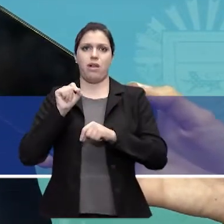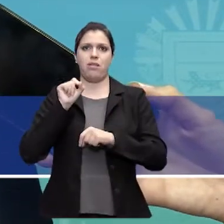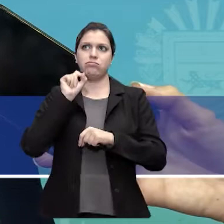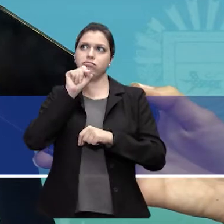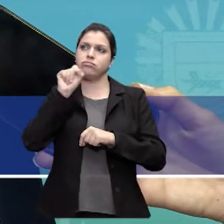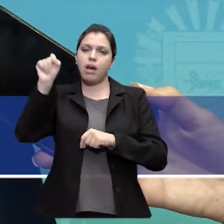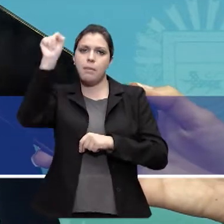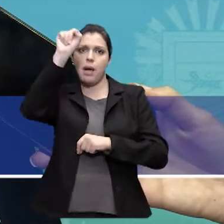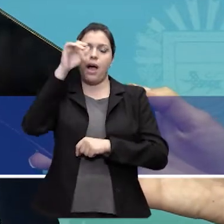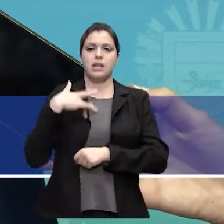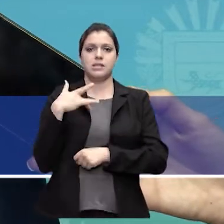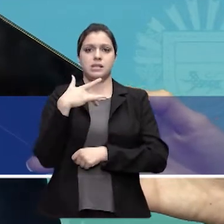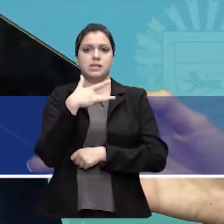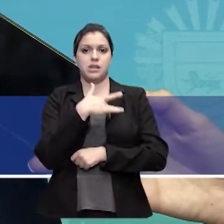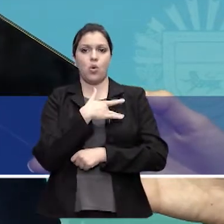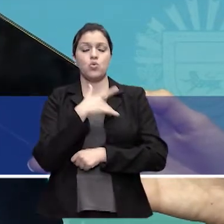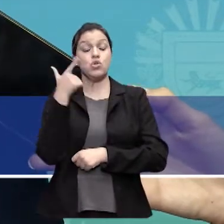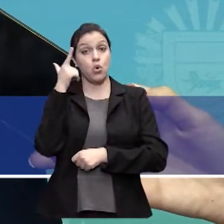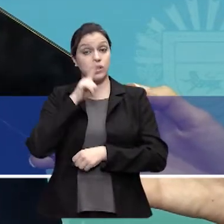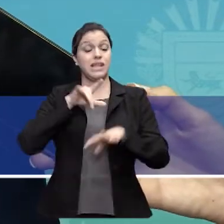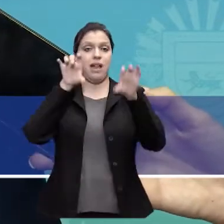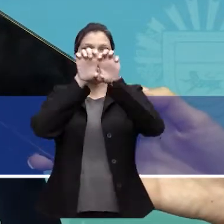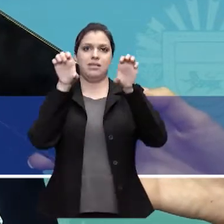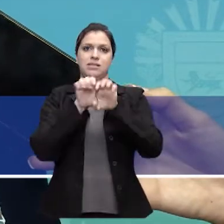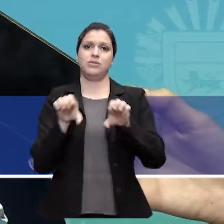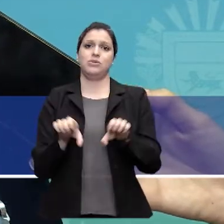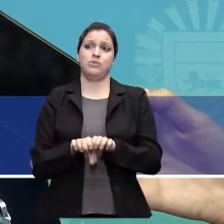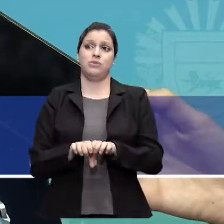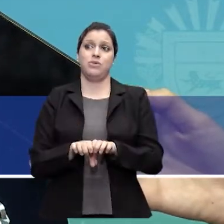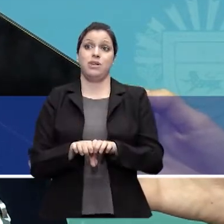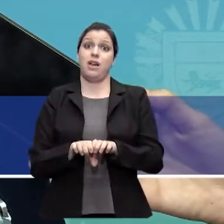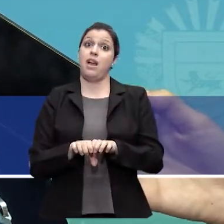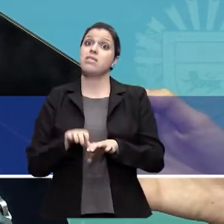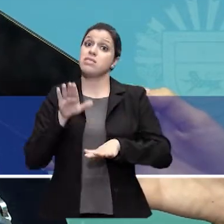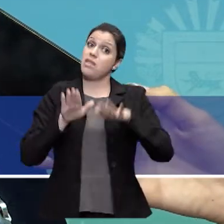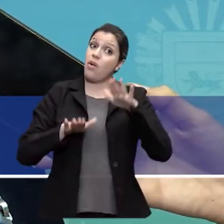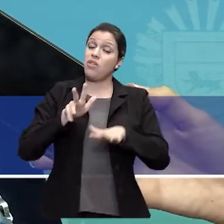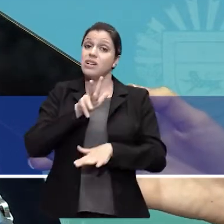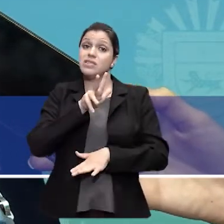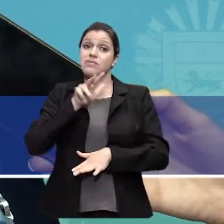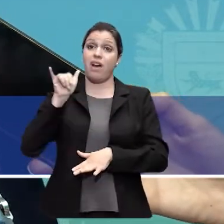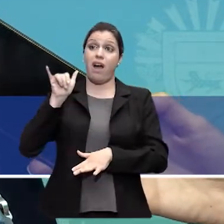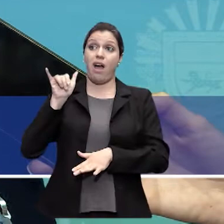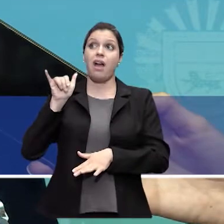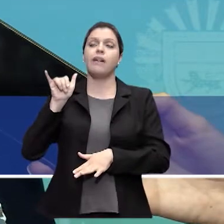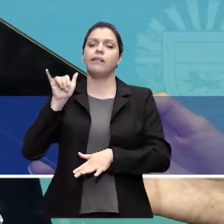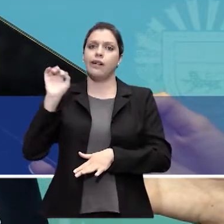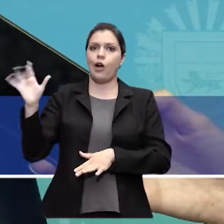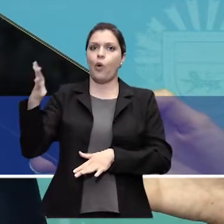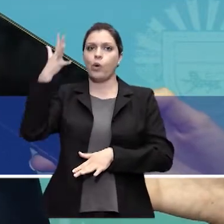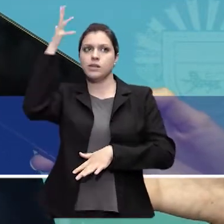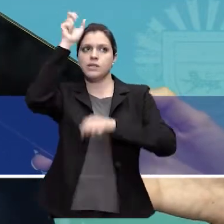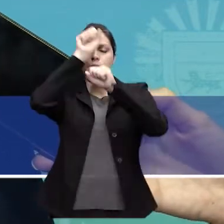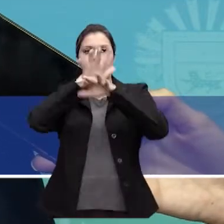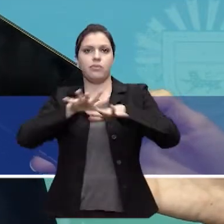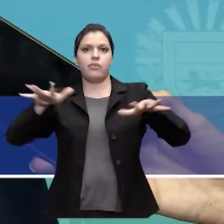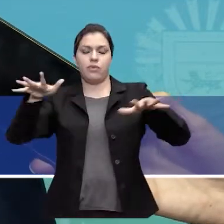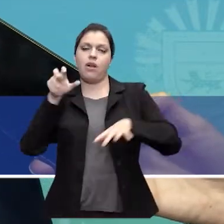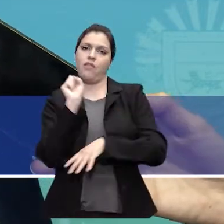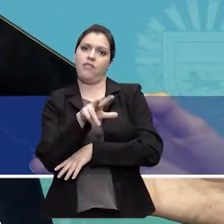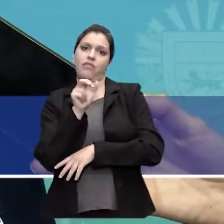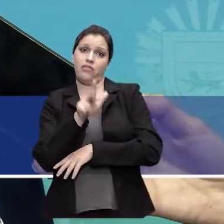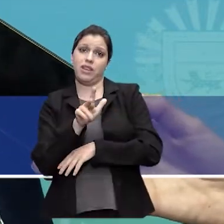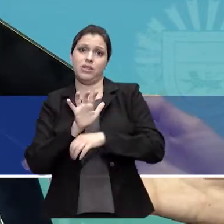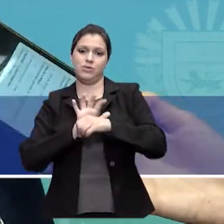não temos unidades de saúde com todo esse aparato para atender essa grande demanda que está prevista para ocorrer